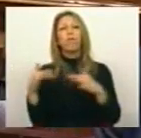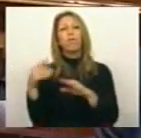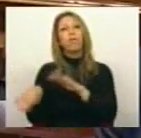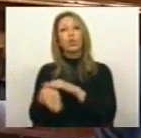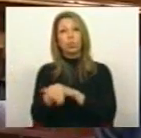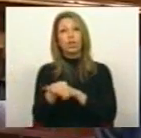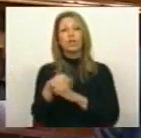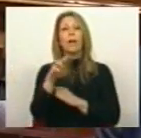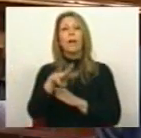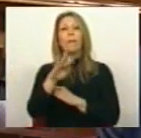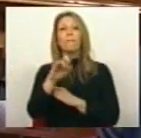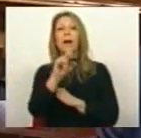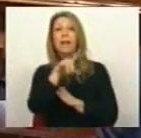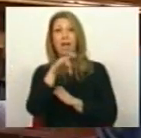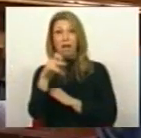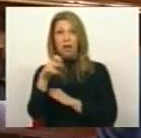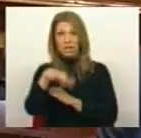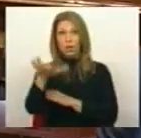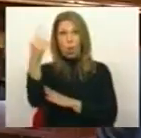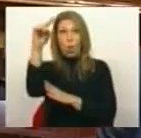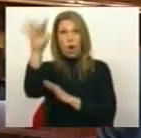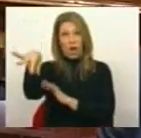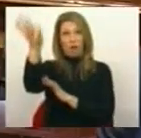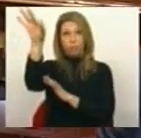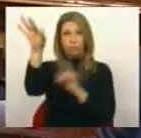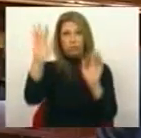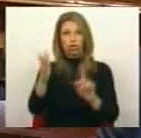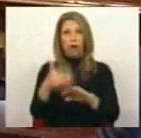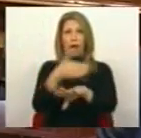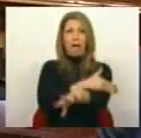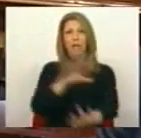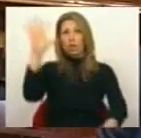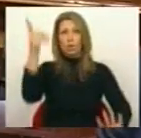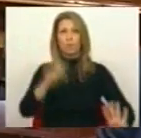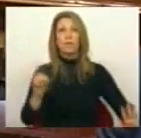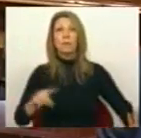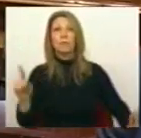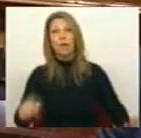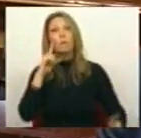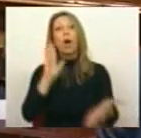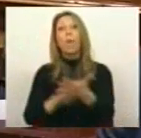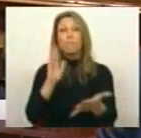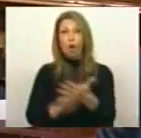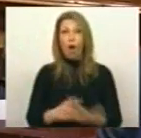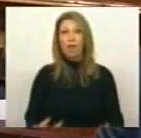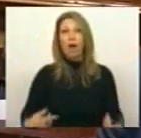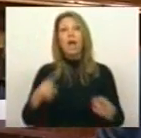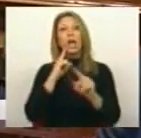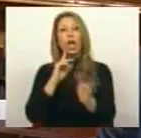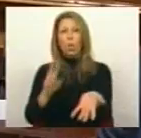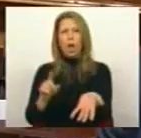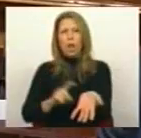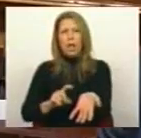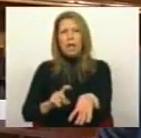aconteceu noutros estádios e com outros atletas, mas para dizer que se trata de mais uma prova, de mais um testemunho de que a xenofobia, o racismo e a